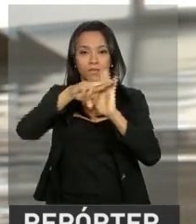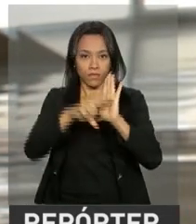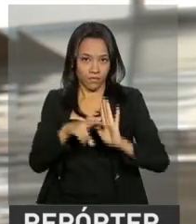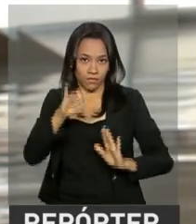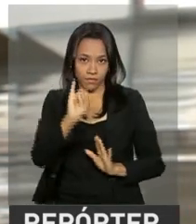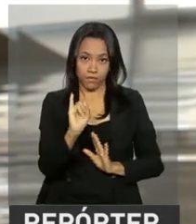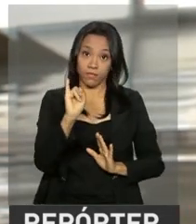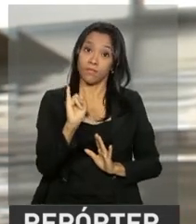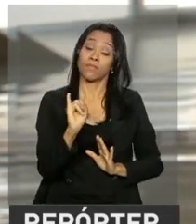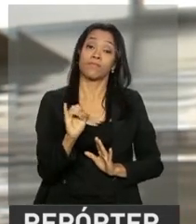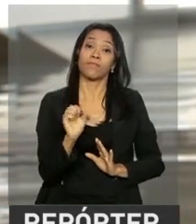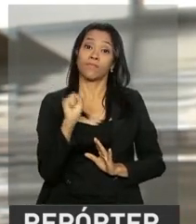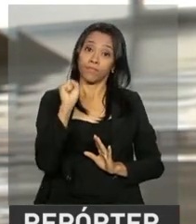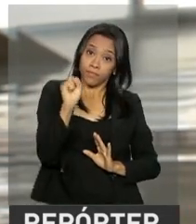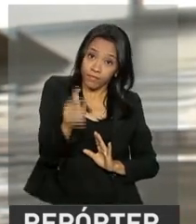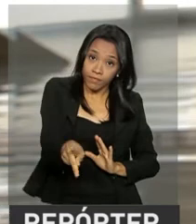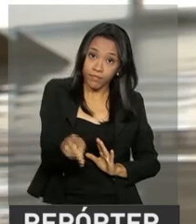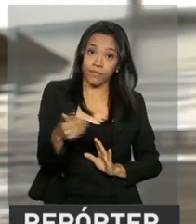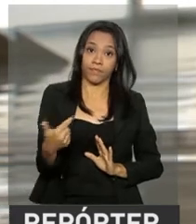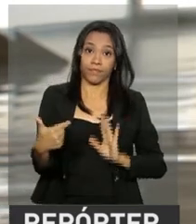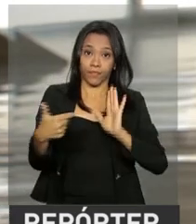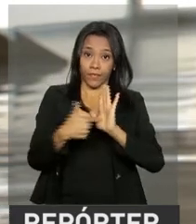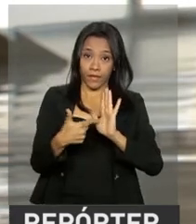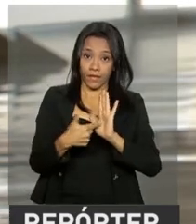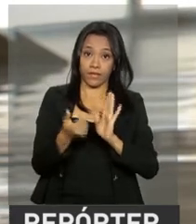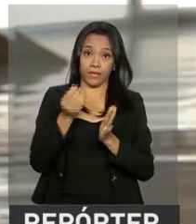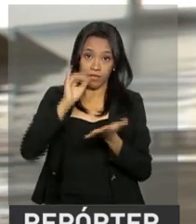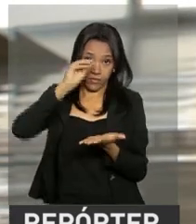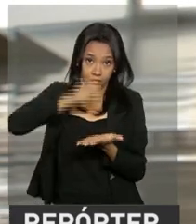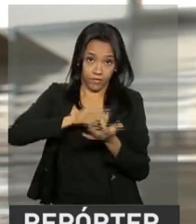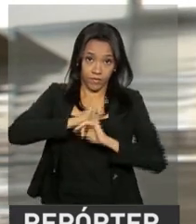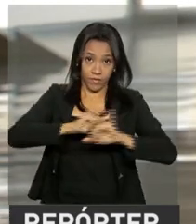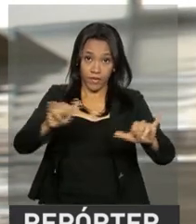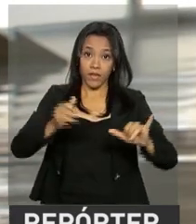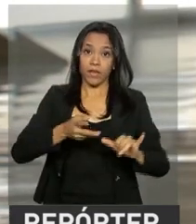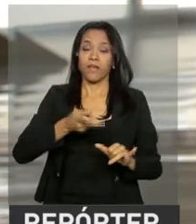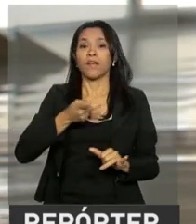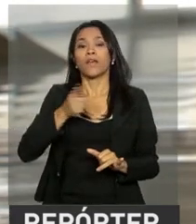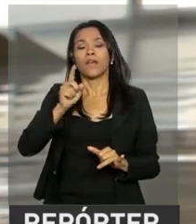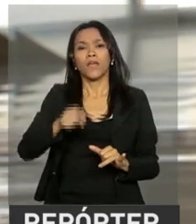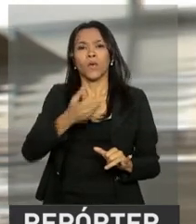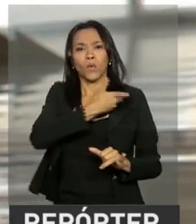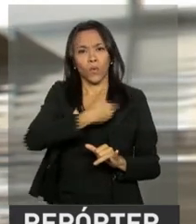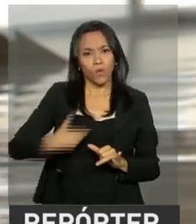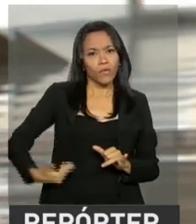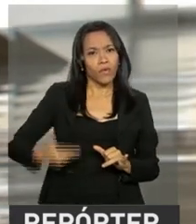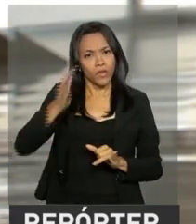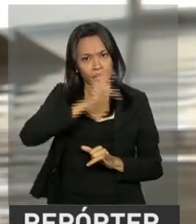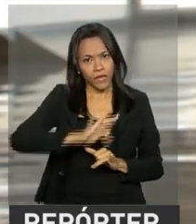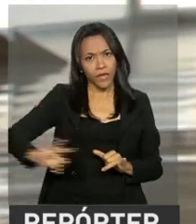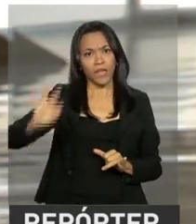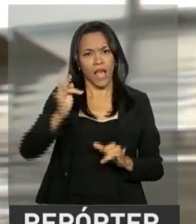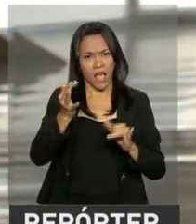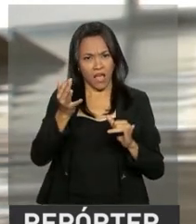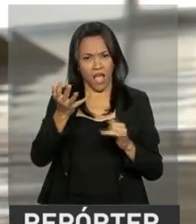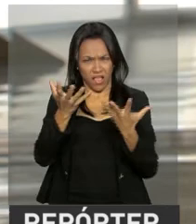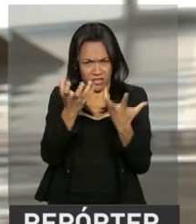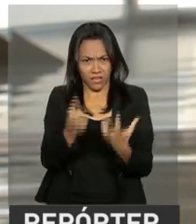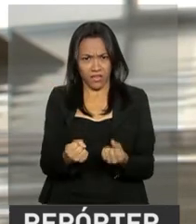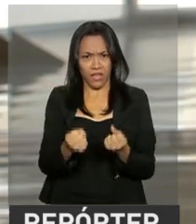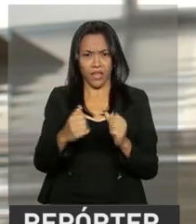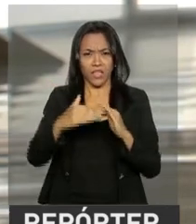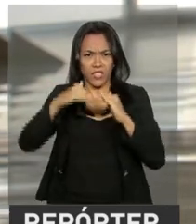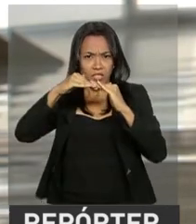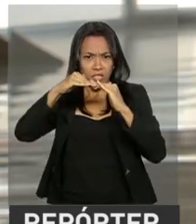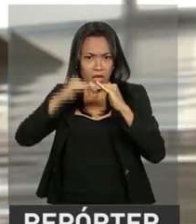previdência a nota diz ainda que é incorreta a informação de que o governo federal aceita diminuir a idade